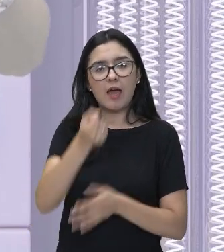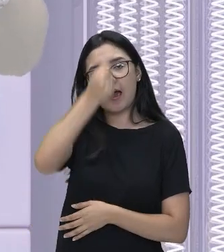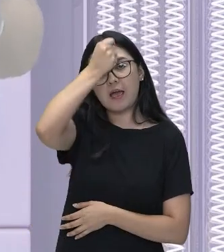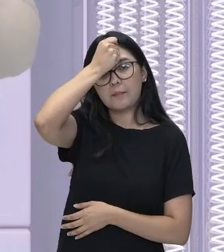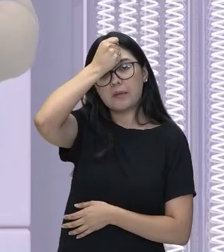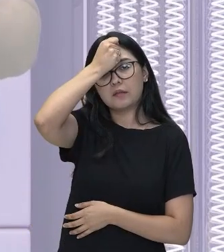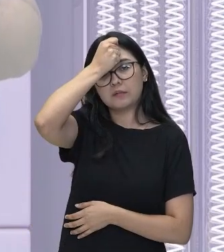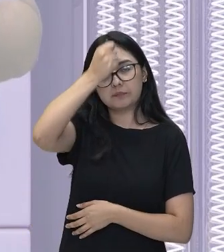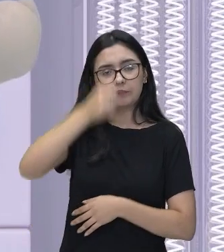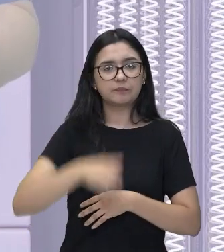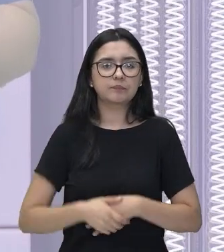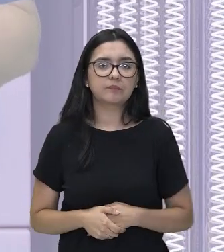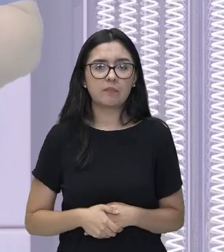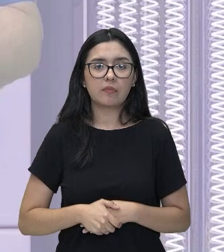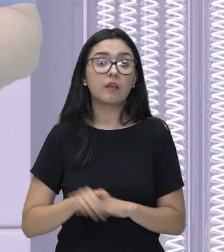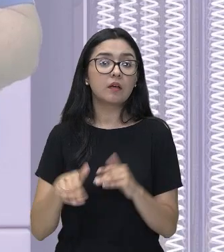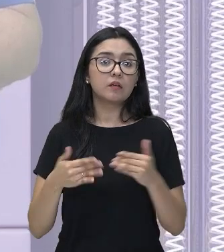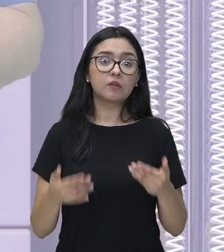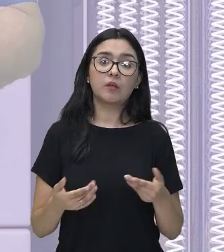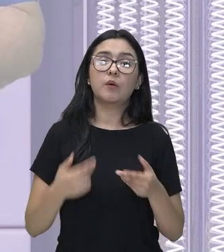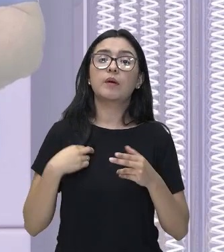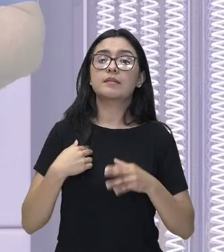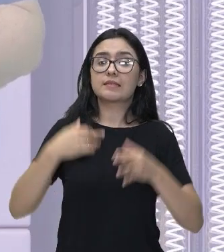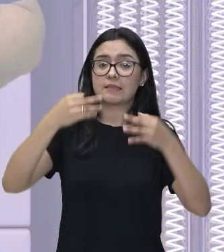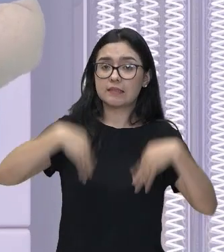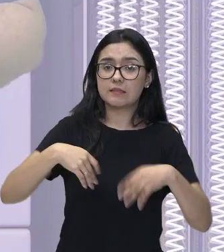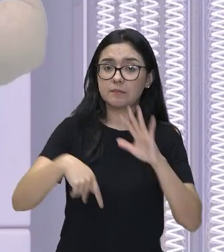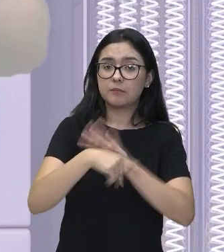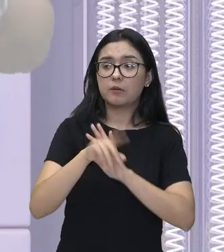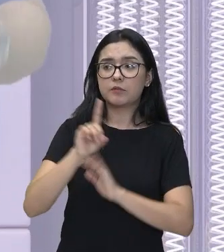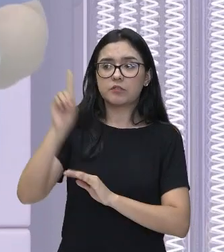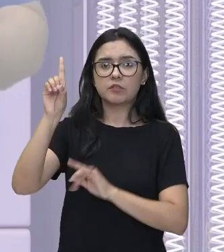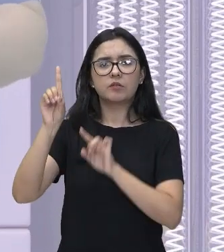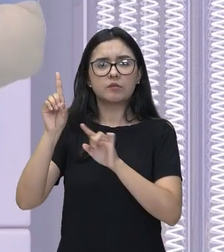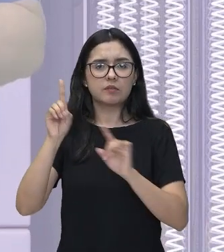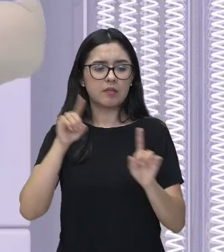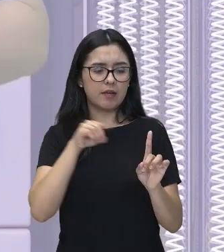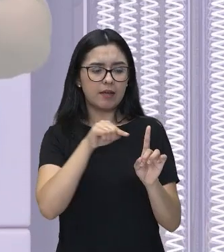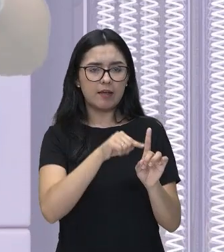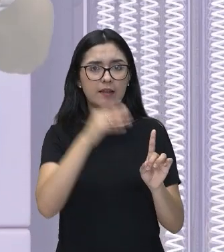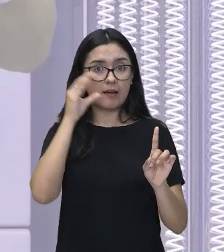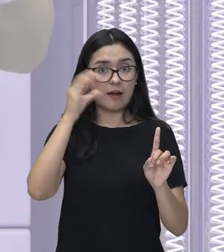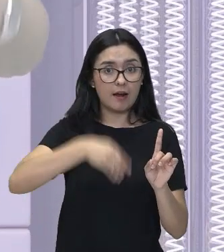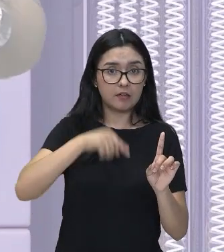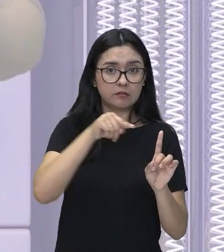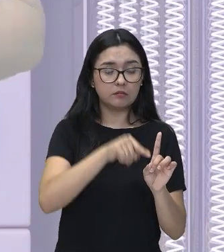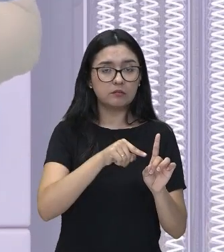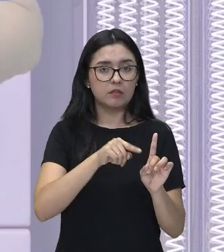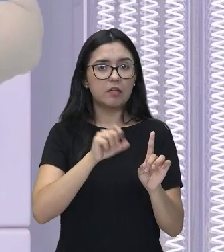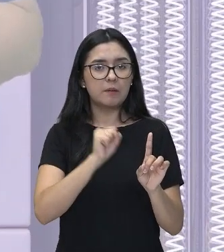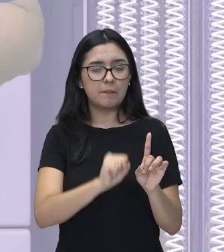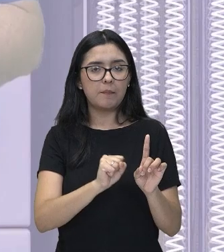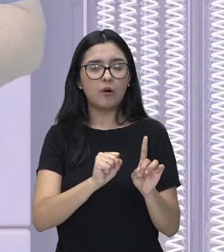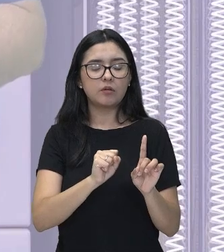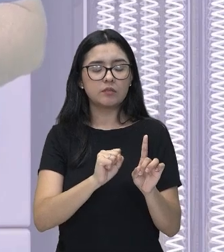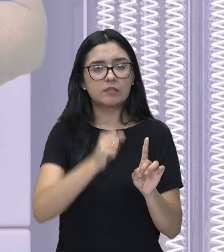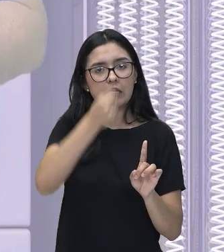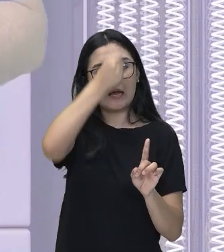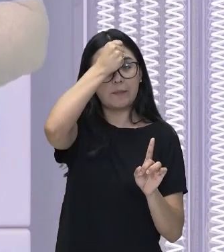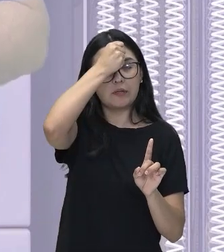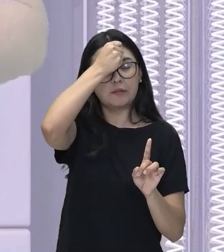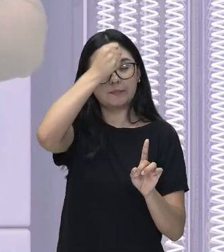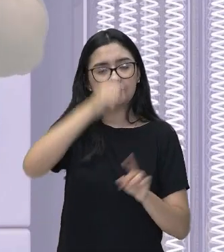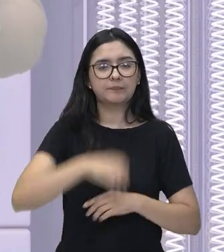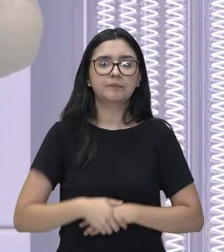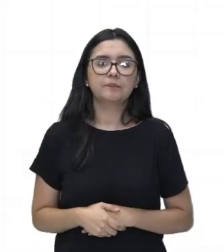A certeza, a esperança de Deus é que aquele irmão que tirou a vida do seu irmão possa se converter.